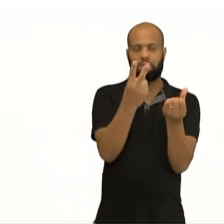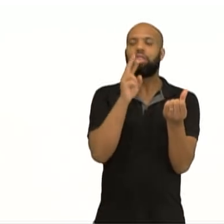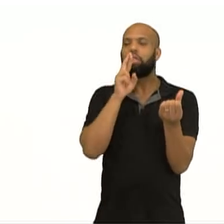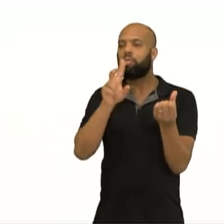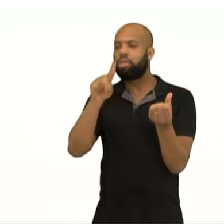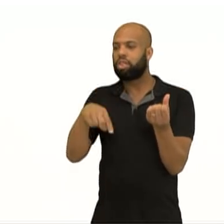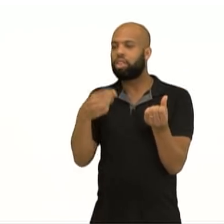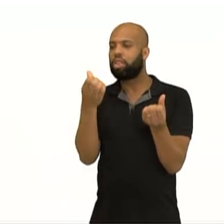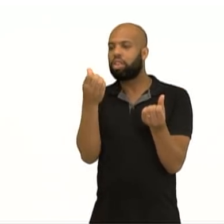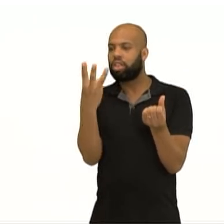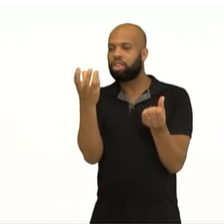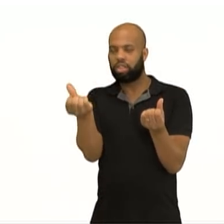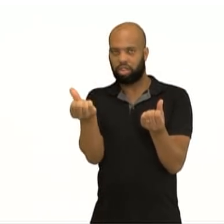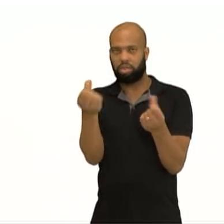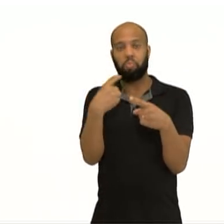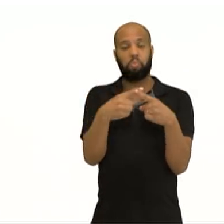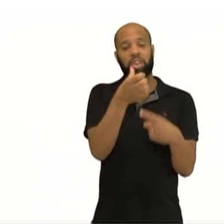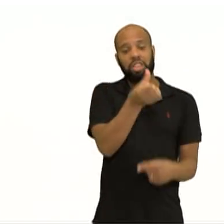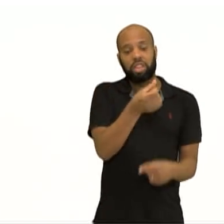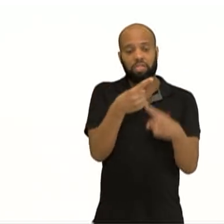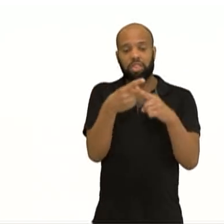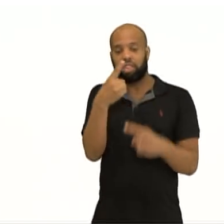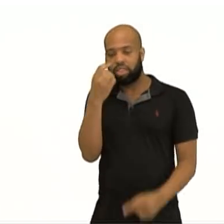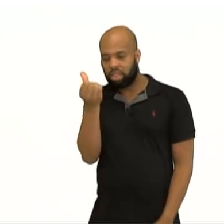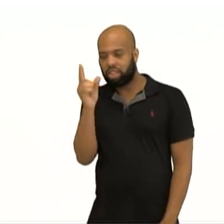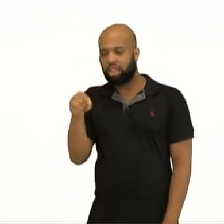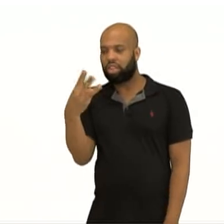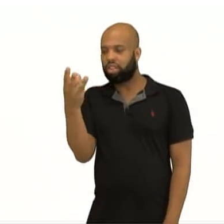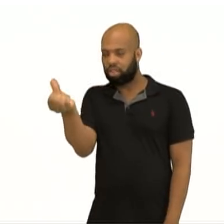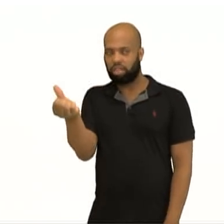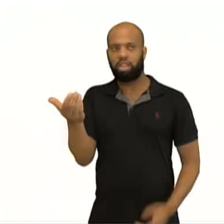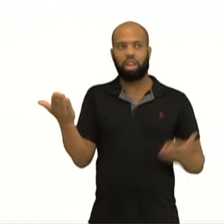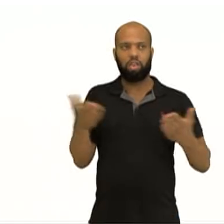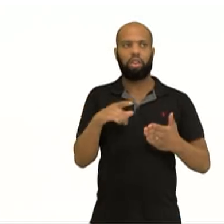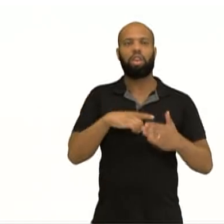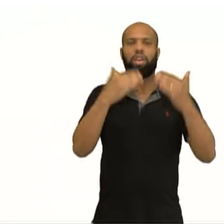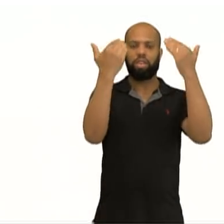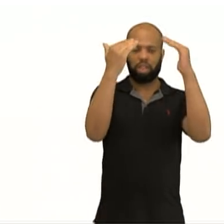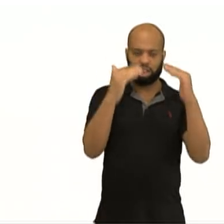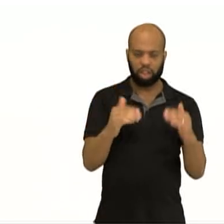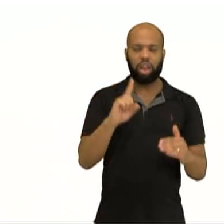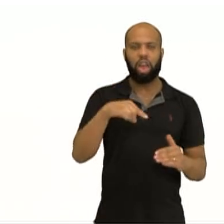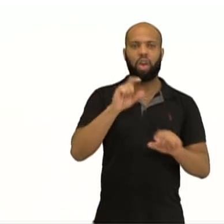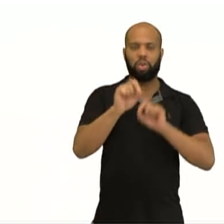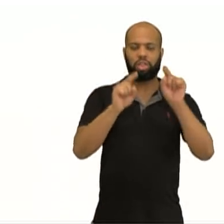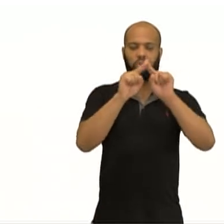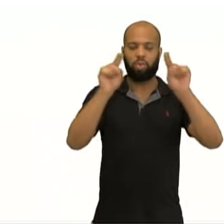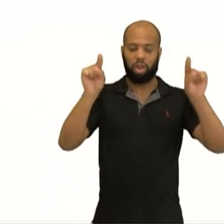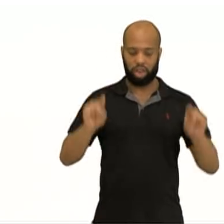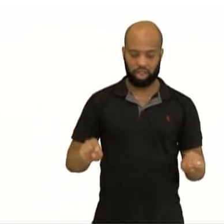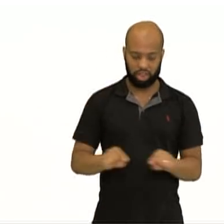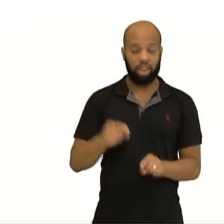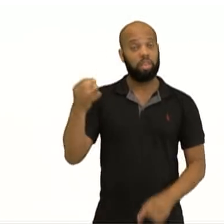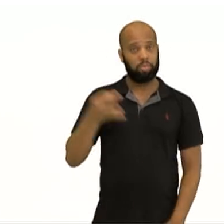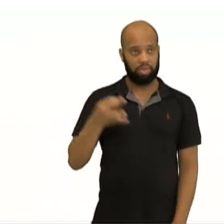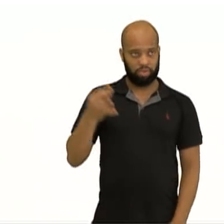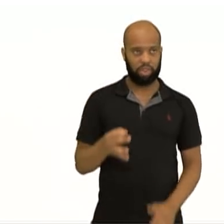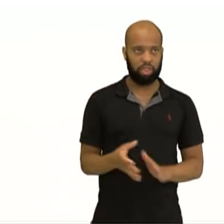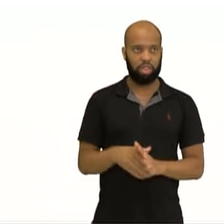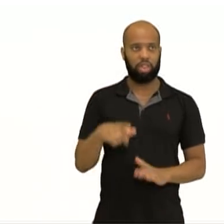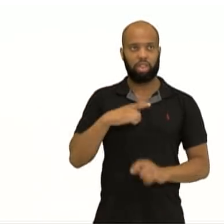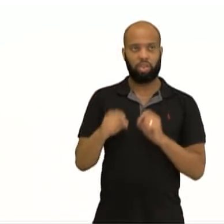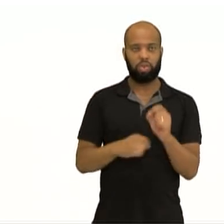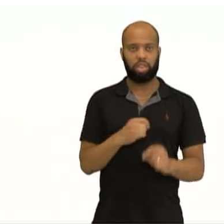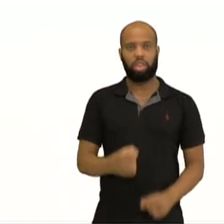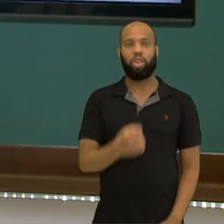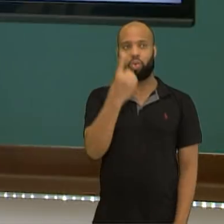vai dar 6 vezes 6, 36. Então, aqui eu tenho uma sequência de quadrados perfeitos. E olha que, observe aqui, ó, base 1,